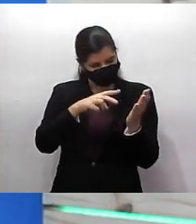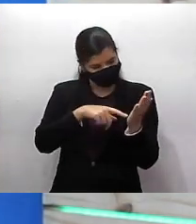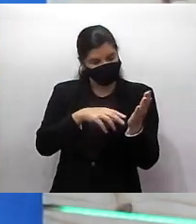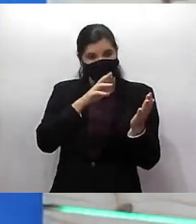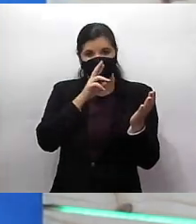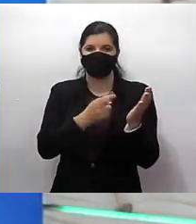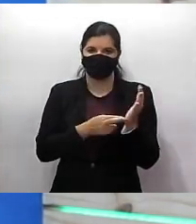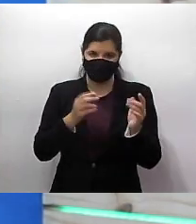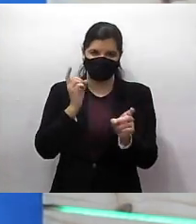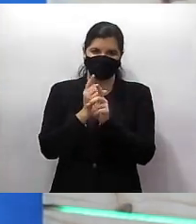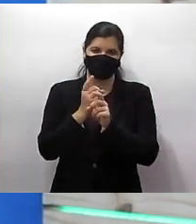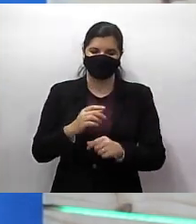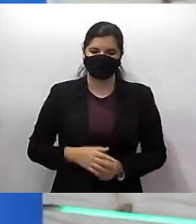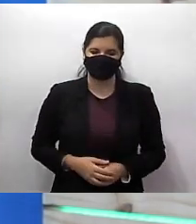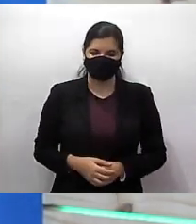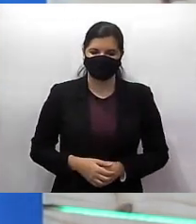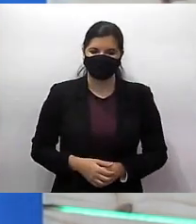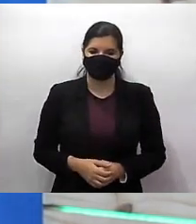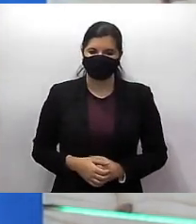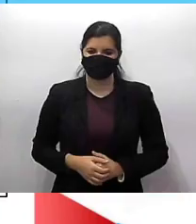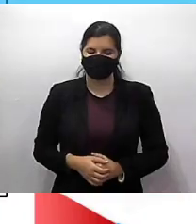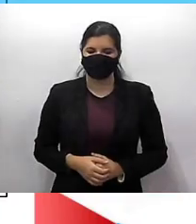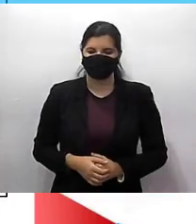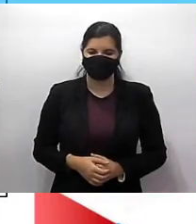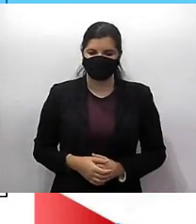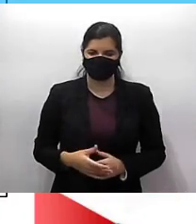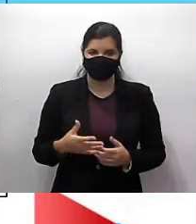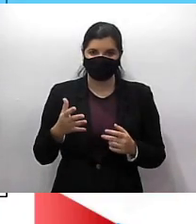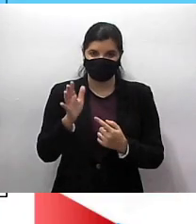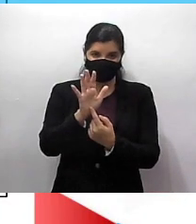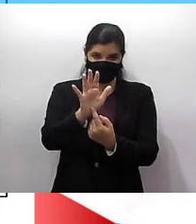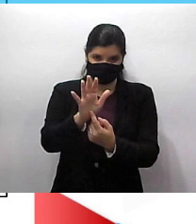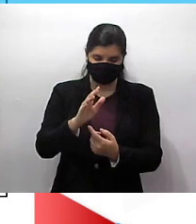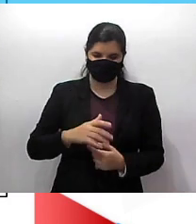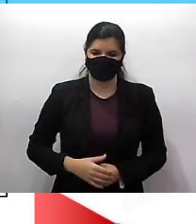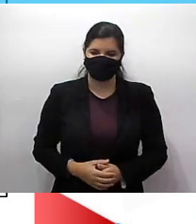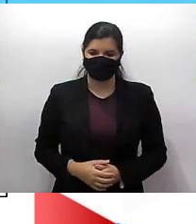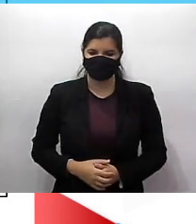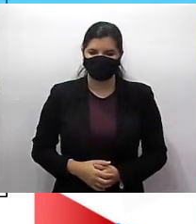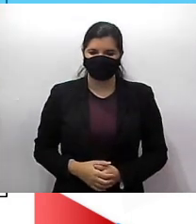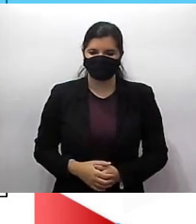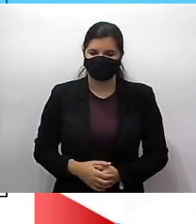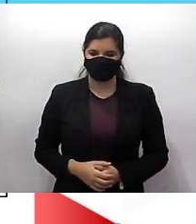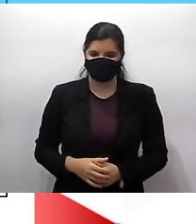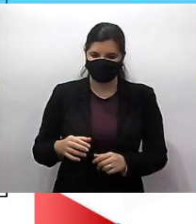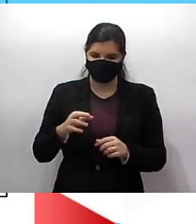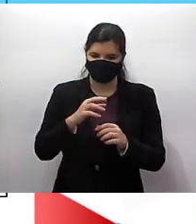tá bom? Segue comigo a animação aí. Mostra aí, Jonathan, por favor. Obrigadão. Ó, o